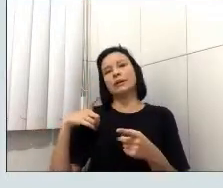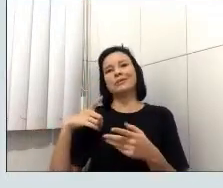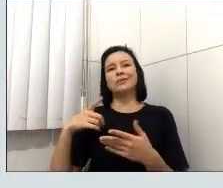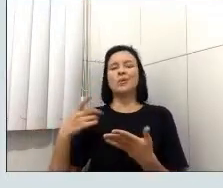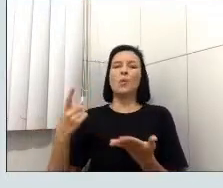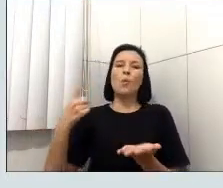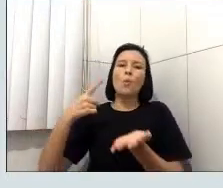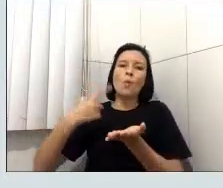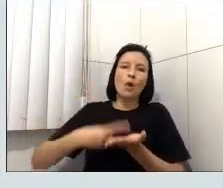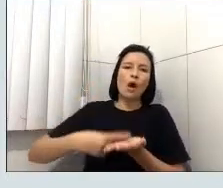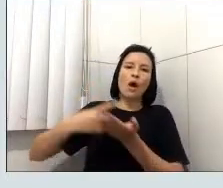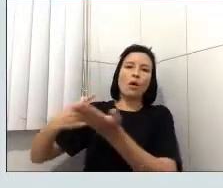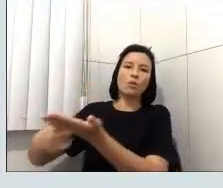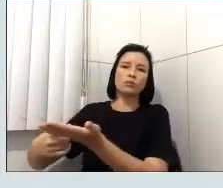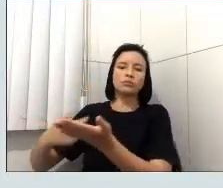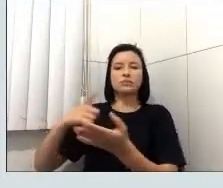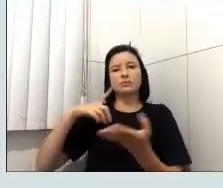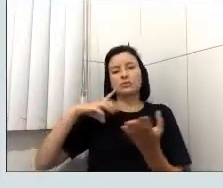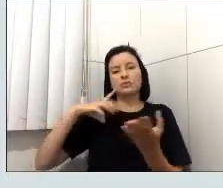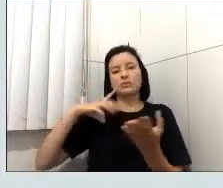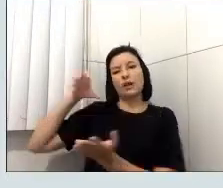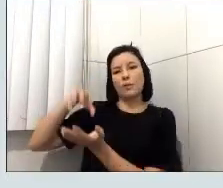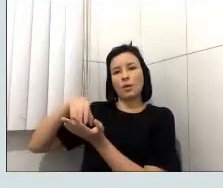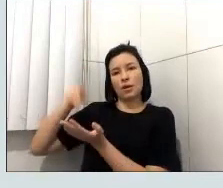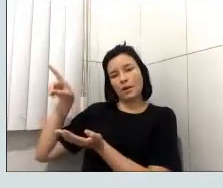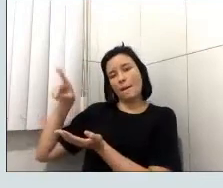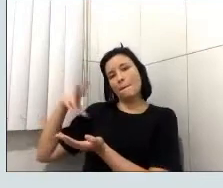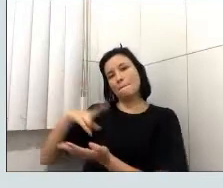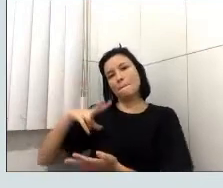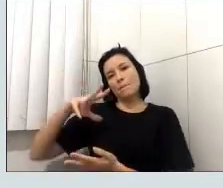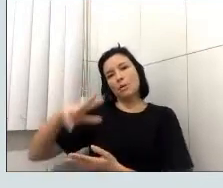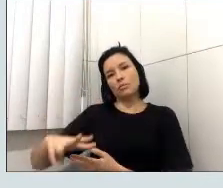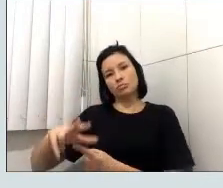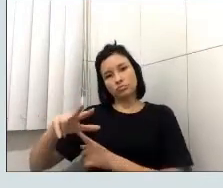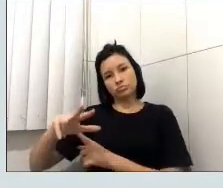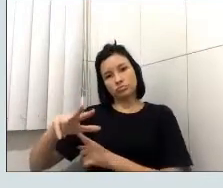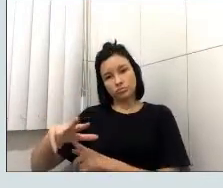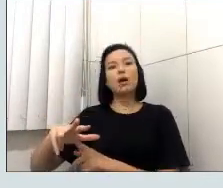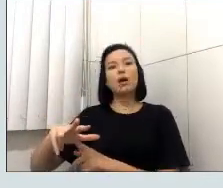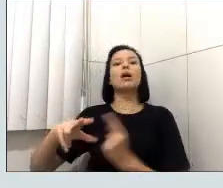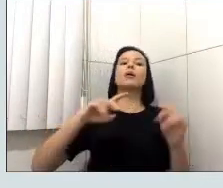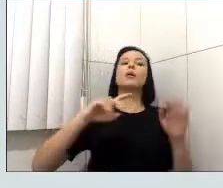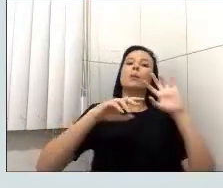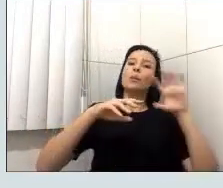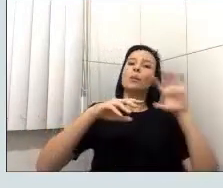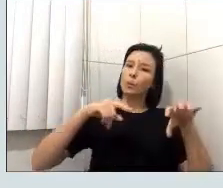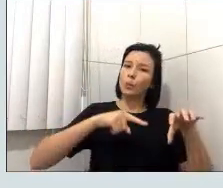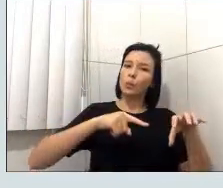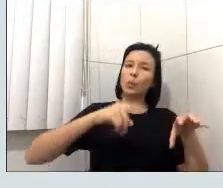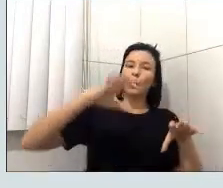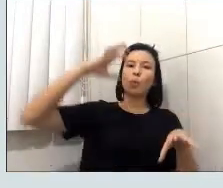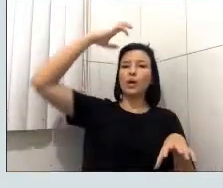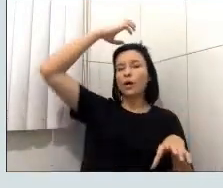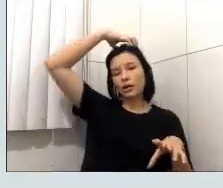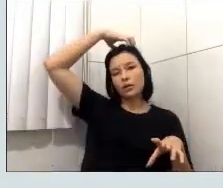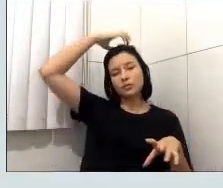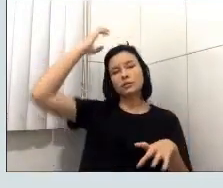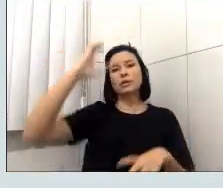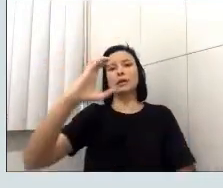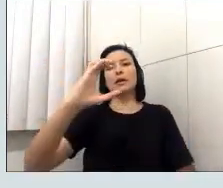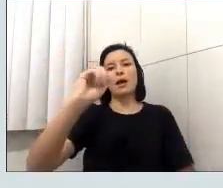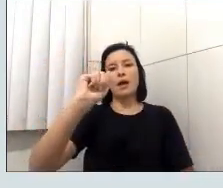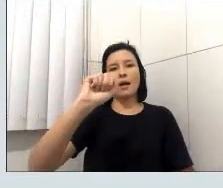que vai ser feito entre o Reino de Portugal, o Reino de Castela, e que